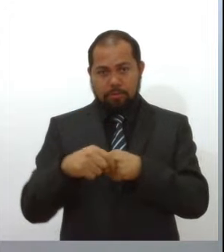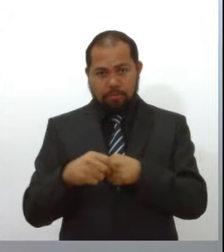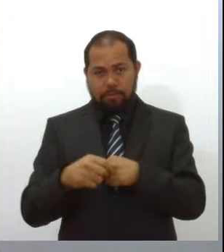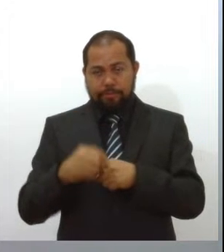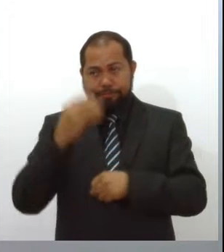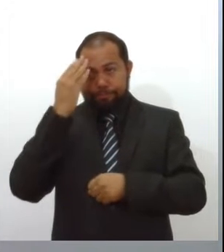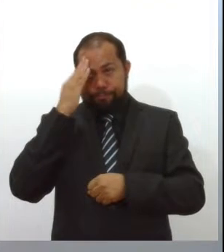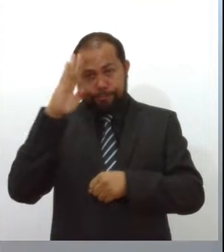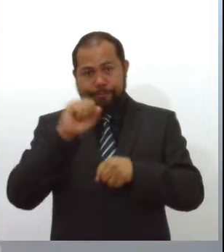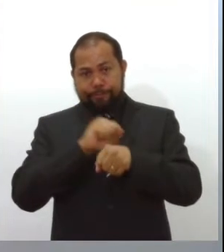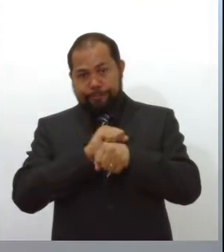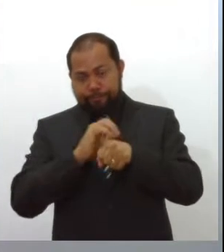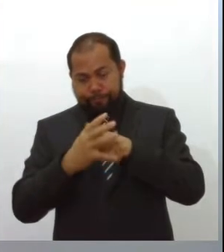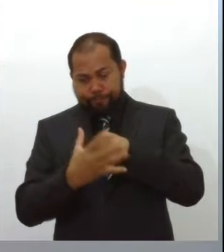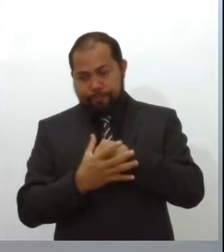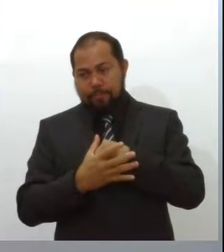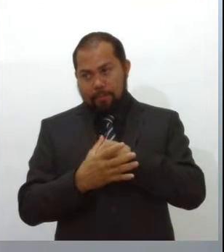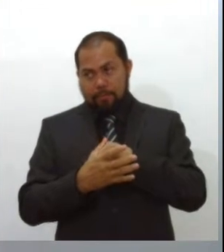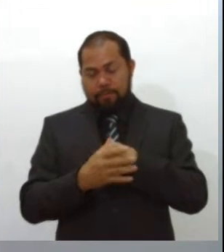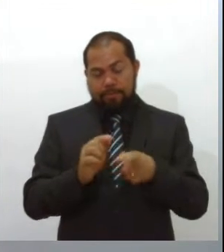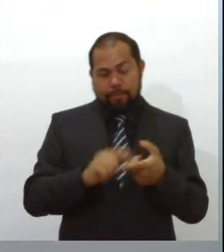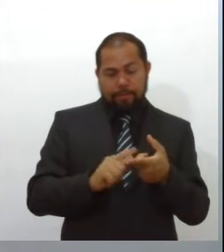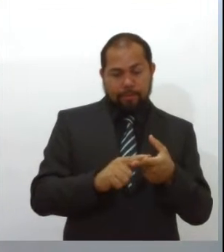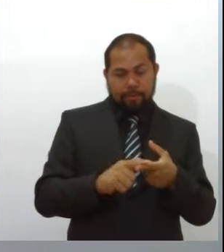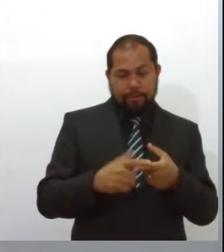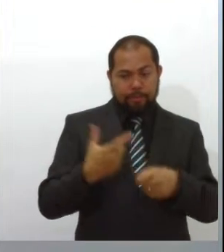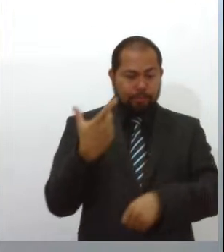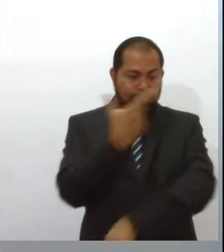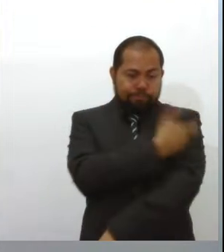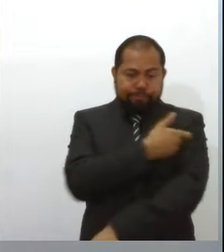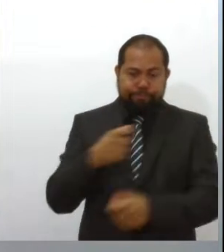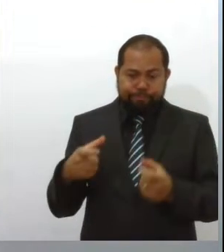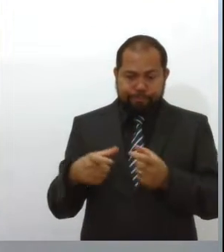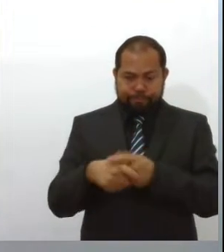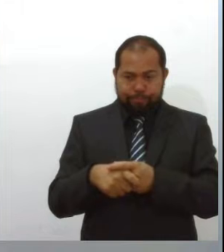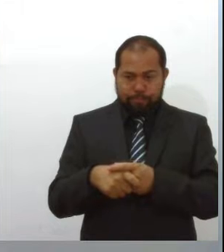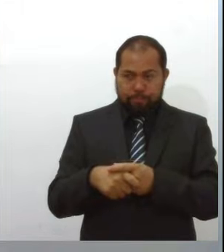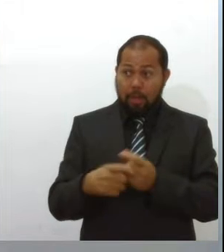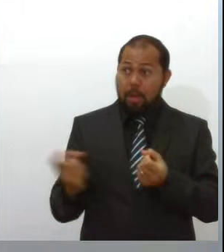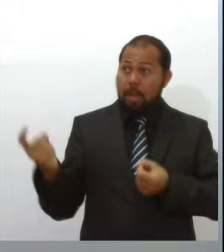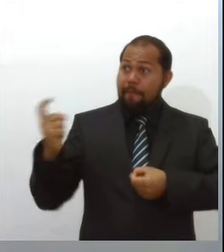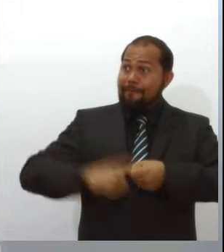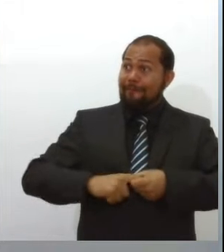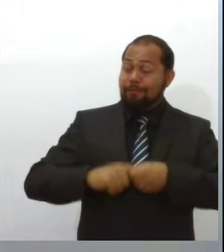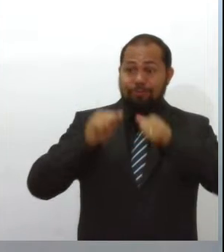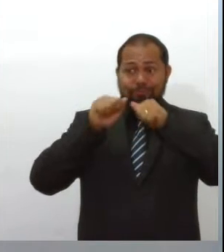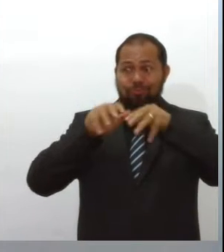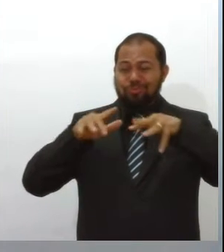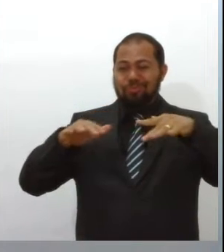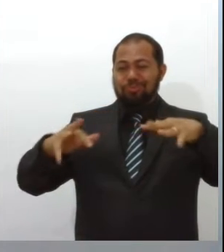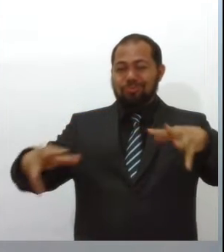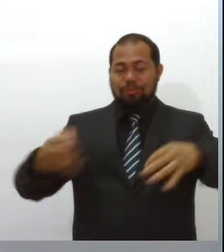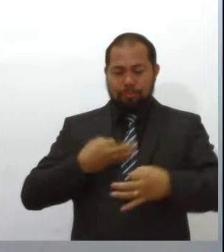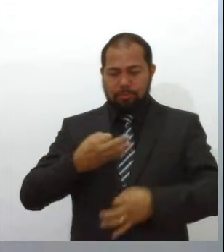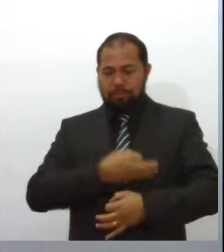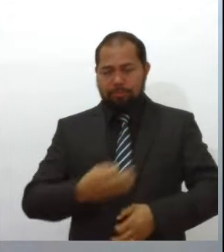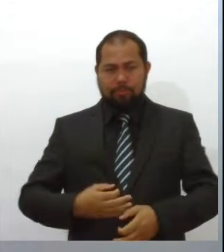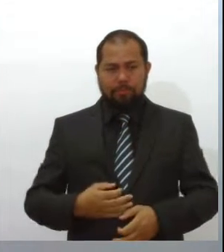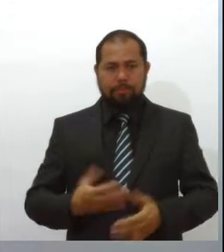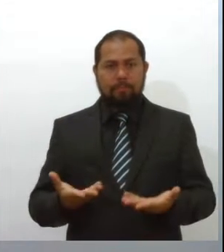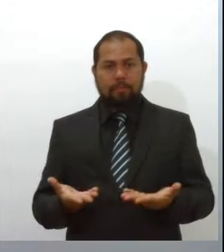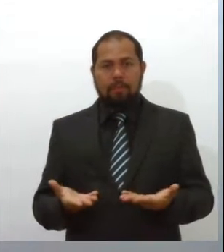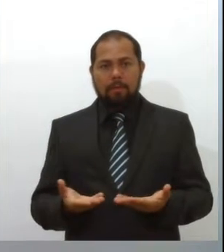baixa cobertura vacinal, o retorno com o surto dessa doença. Então, a gente está vivendo ainda